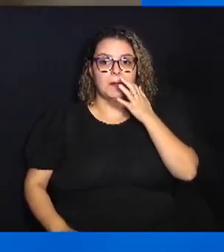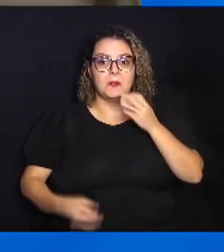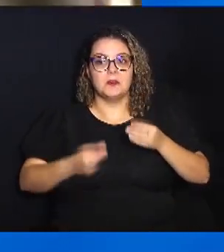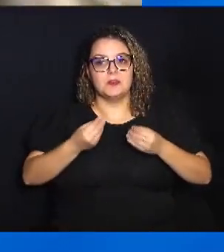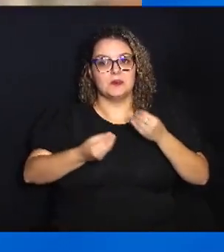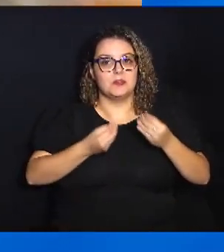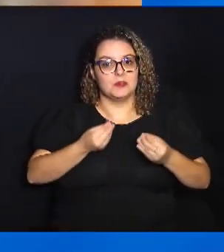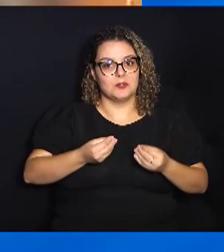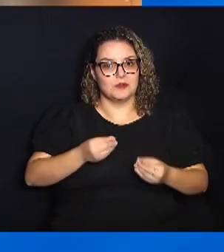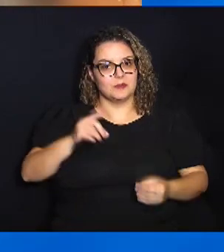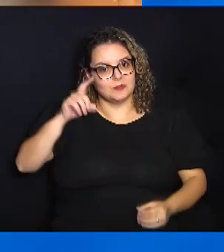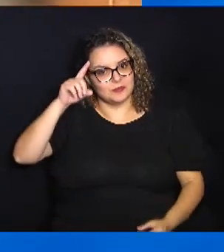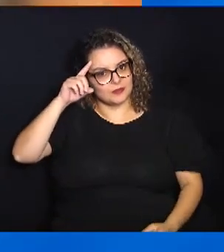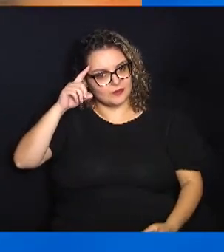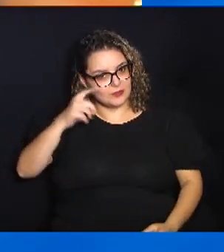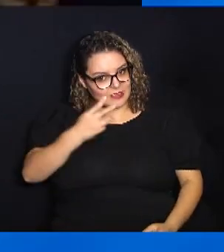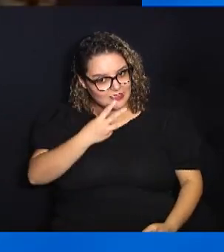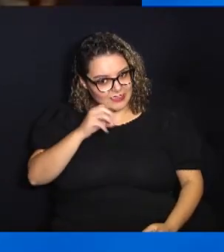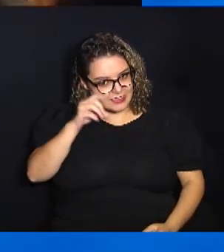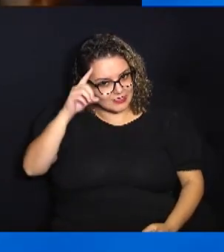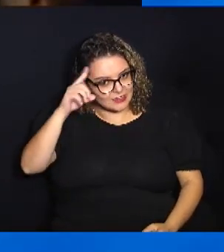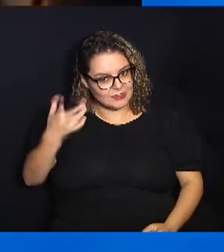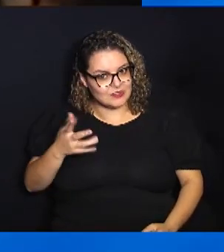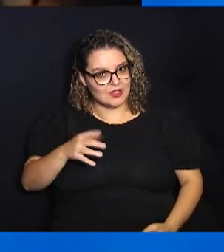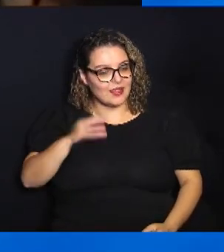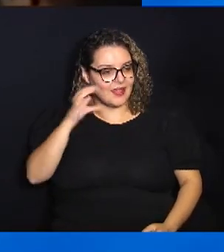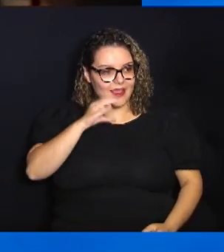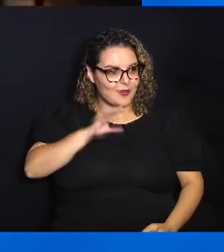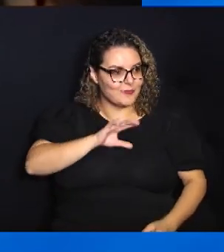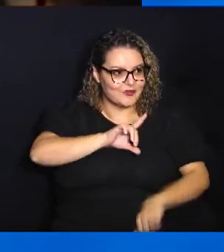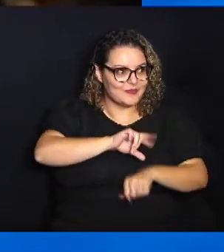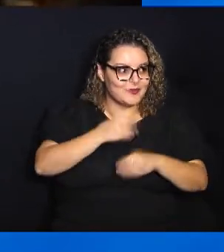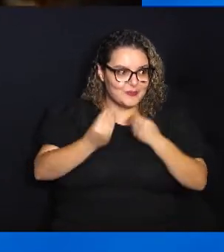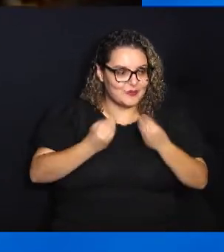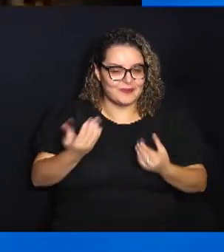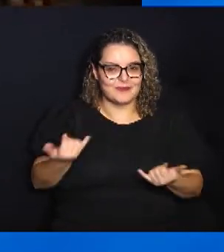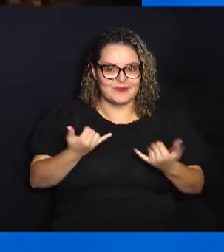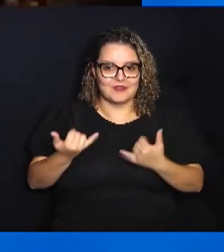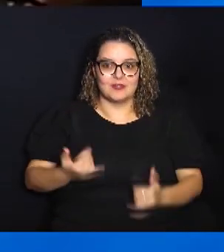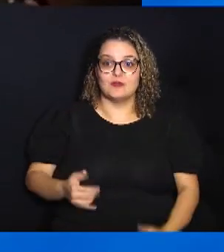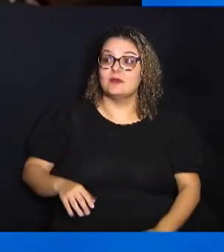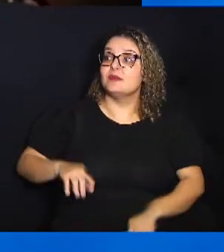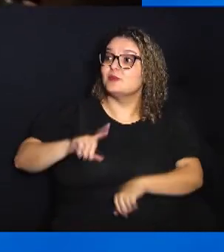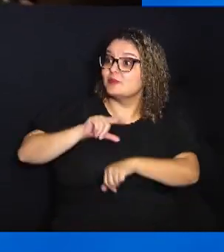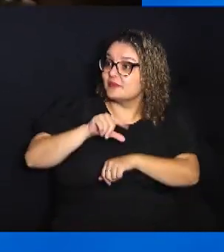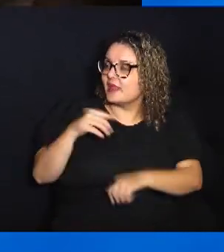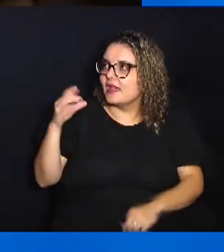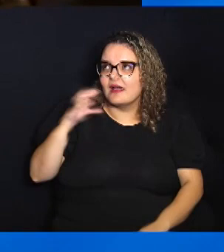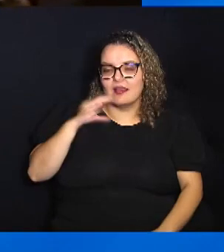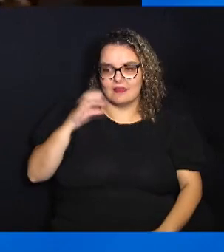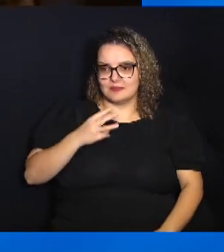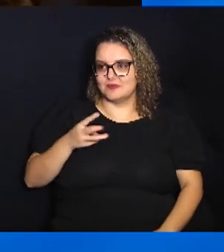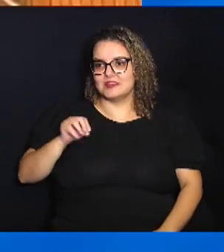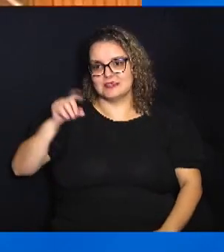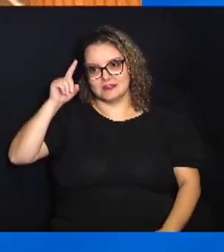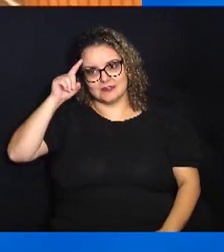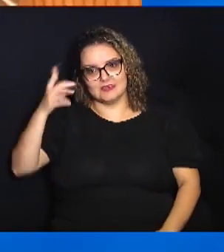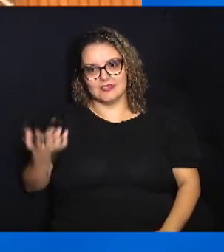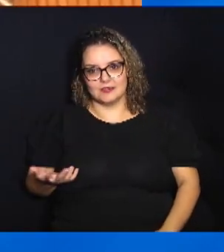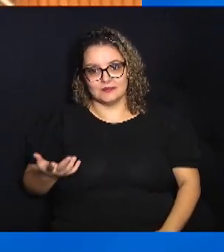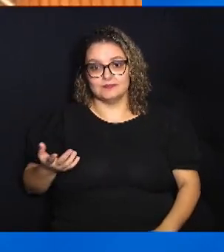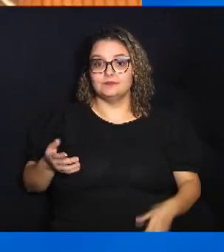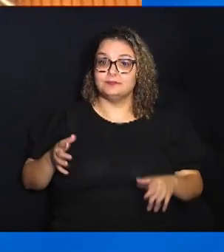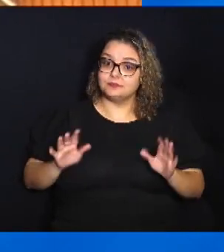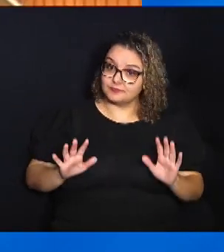30 dias? Passou rápido, demorou? Me conta. Olha, passou muito rápido esses 30 dias, né?